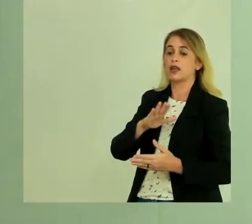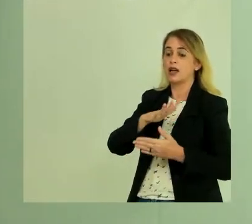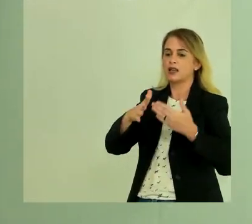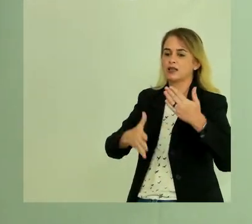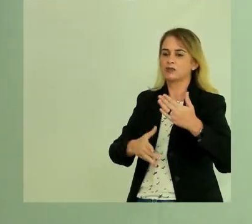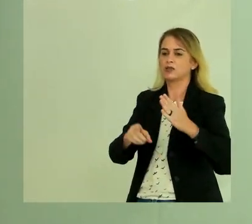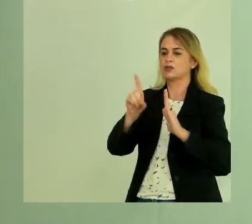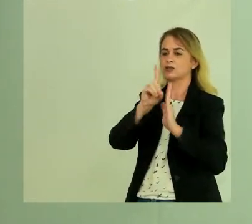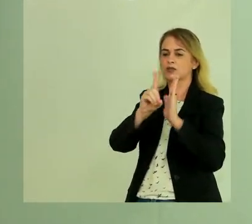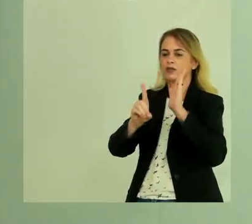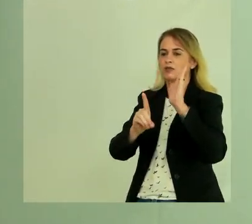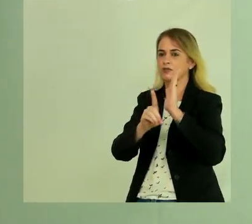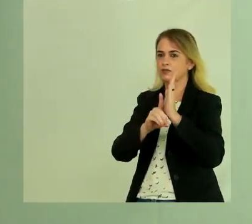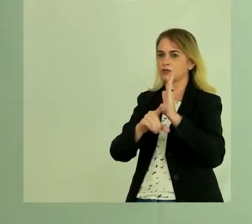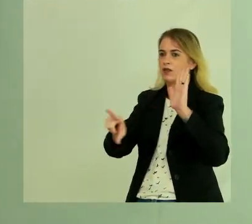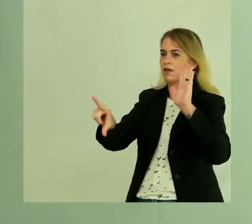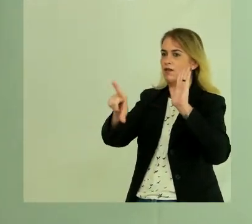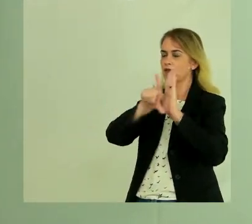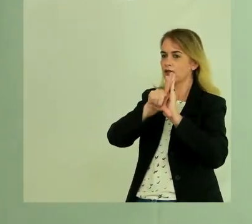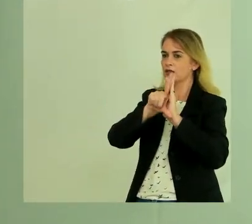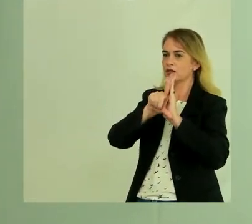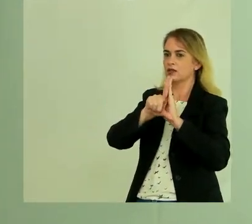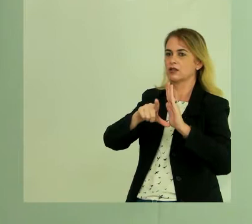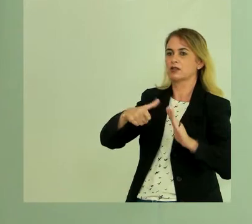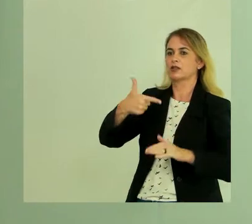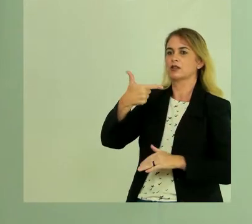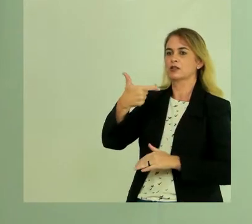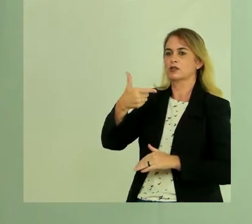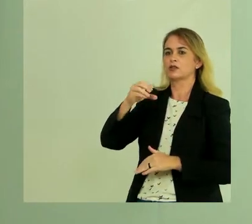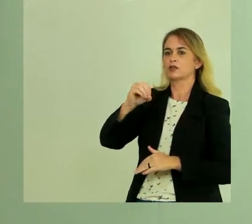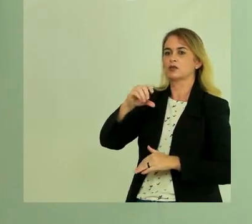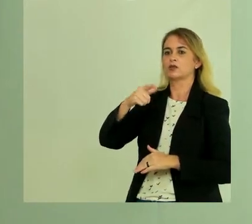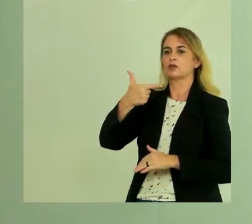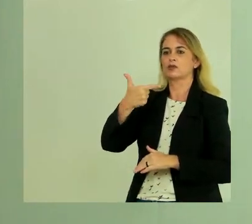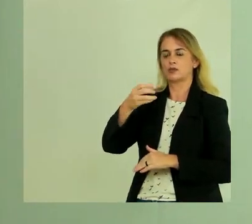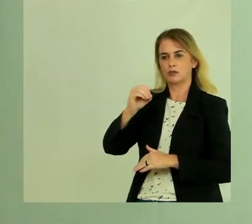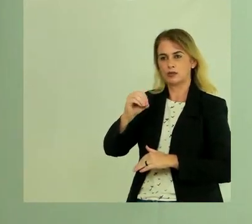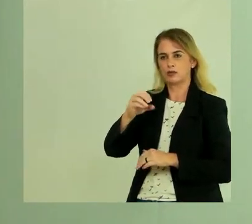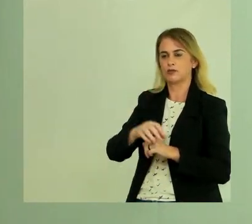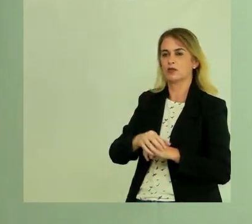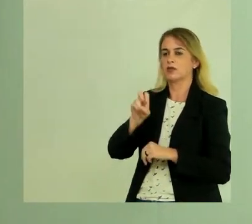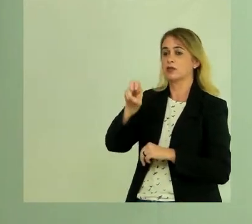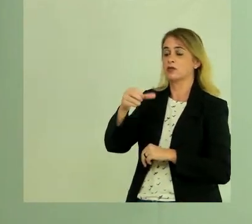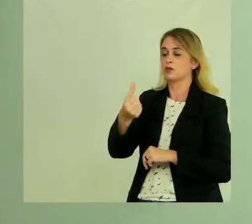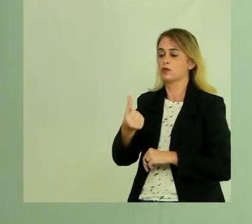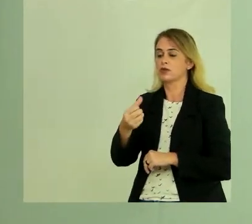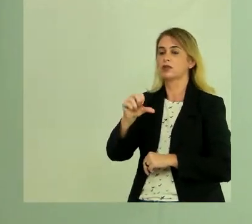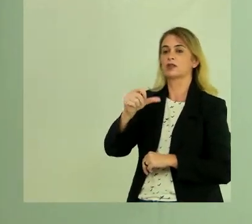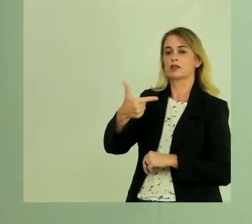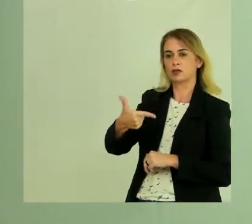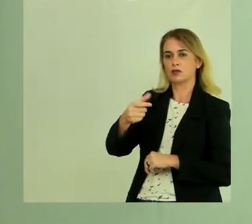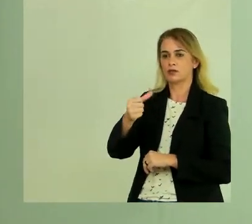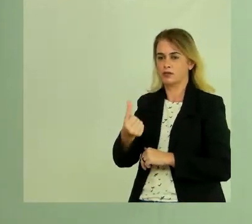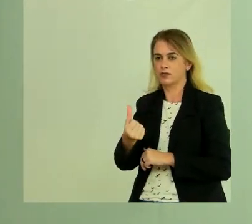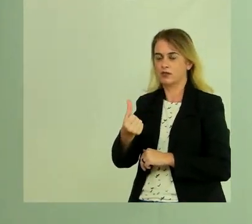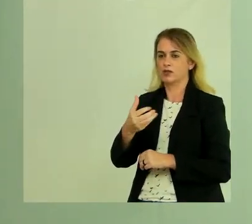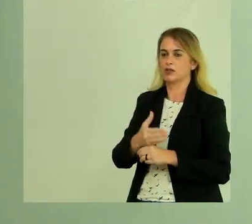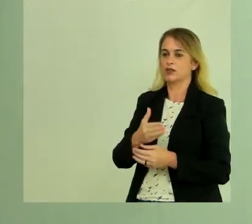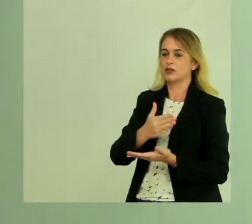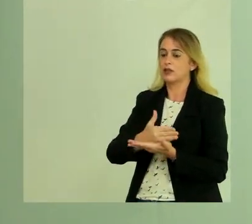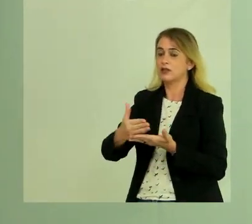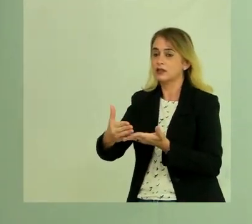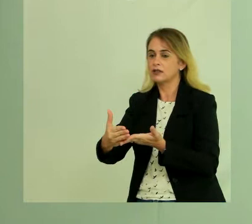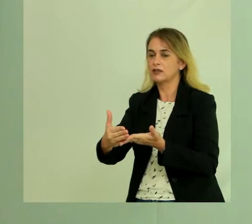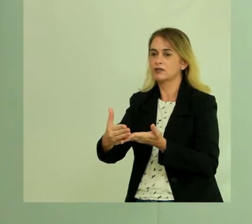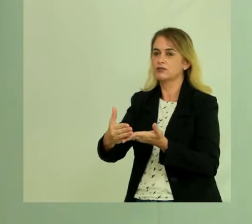né, no ano de 2002, que é o decreto 5626 e a Lei